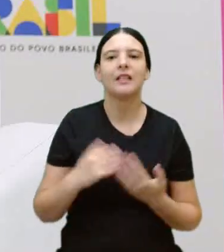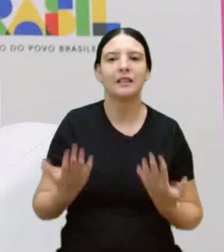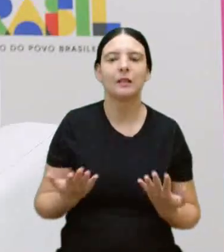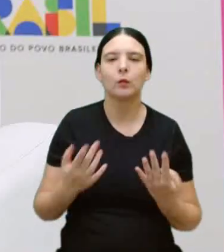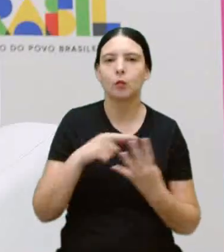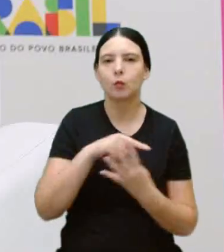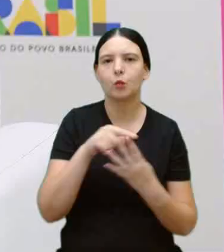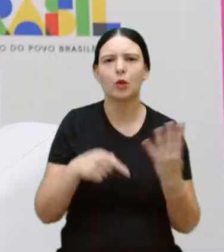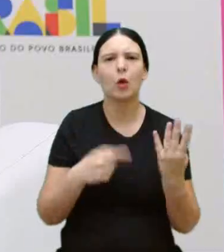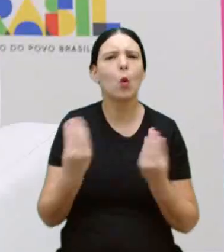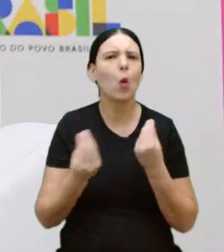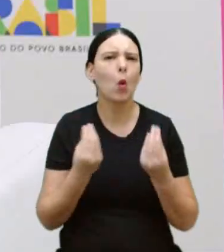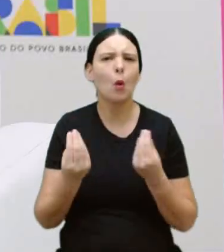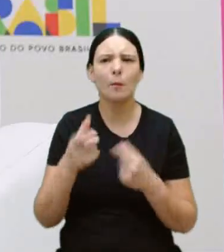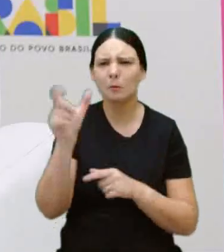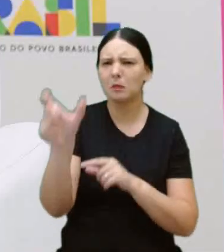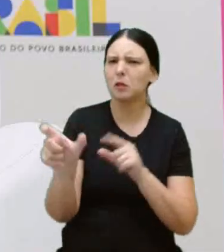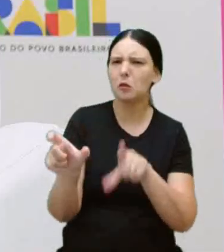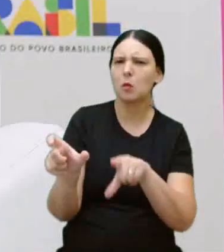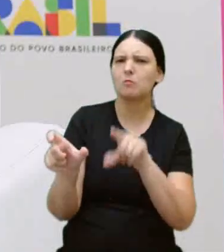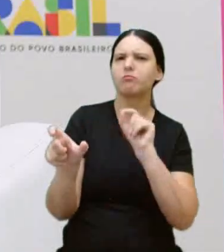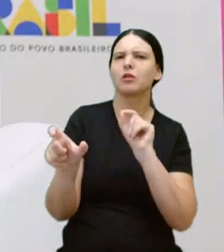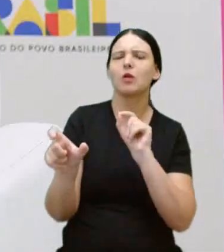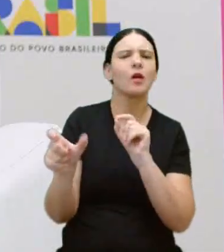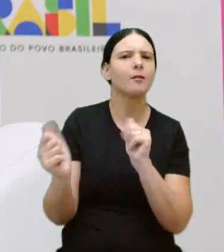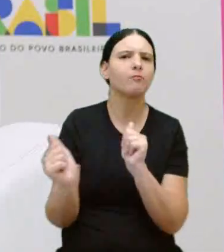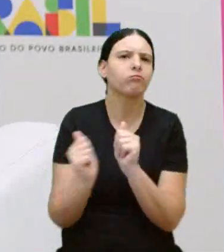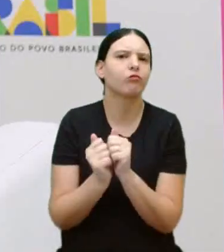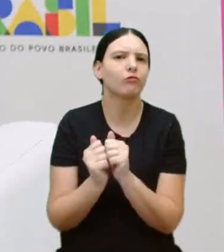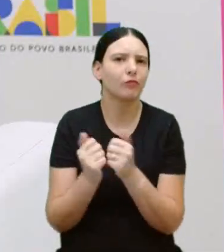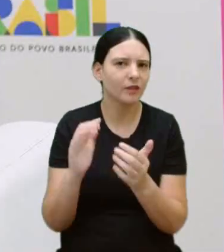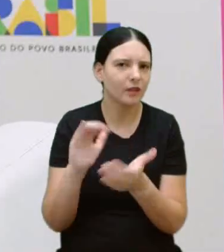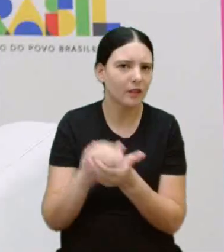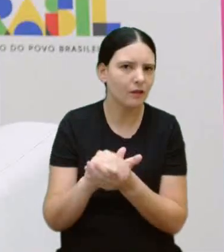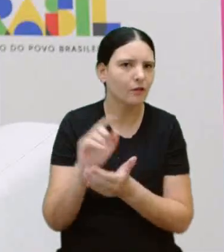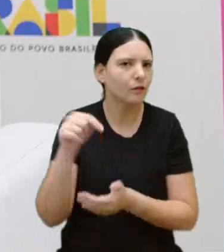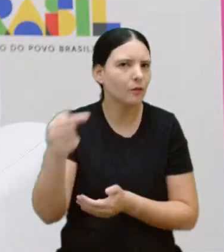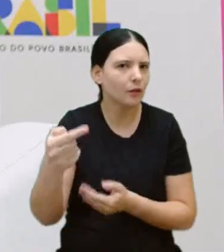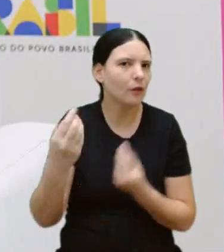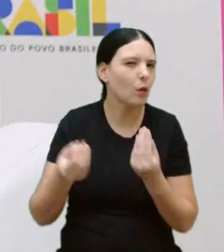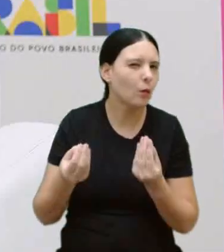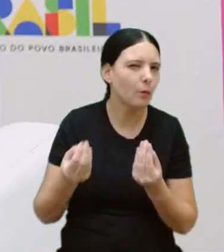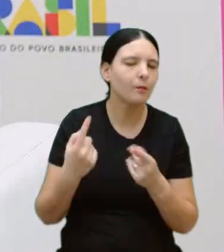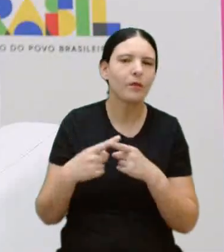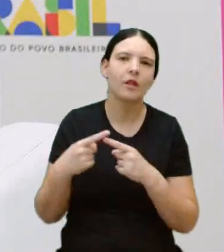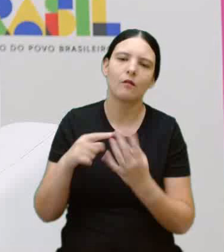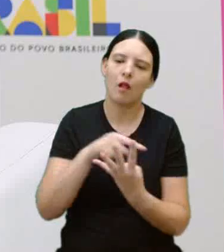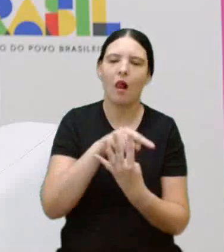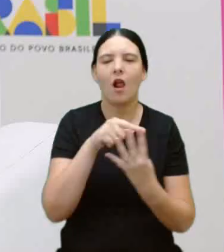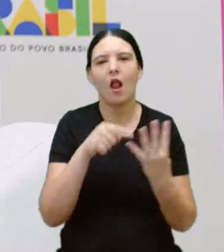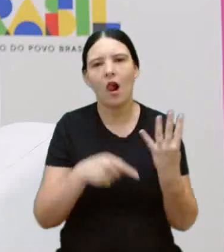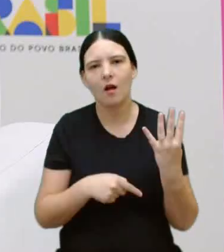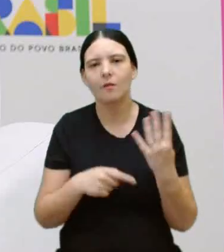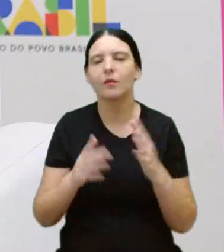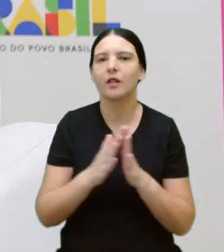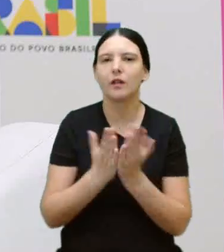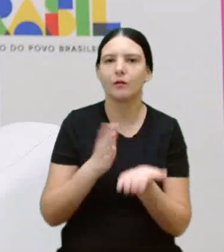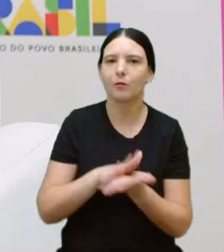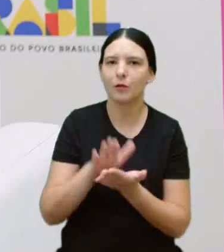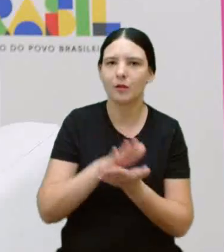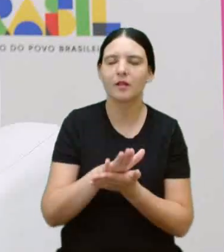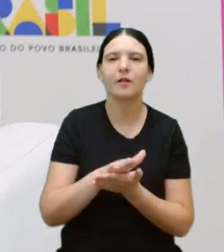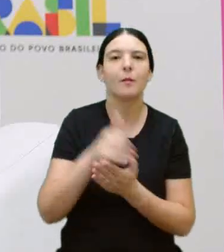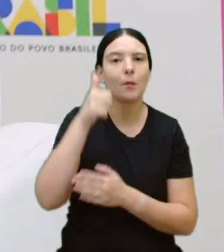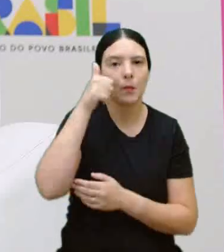gente escolhe uma pessoa para ficar junto. Então, eu fazia esse percurso todo. Aí eu publiquei um livro chamado Mulheres e Deusas.